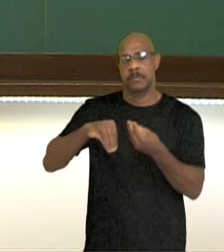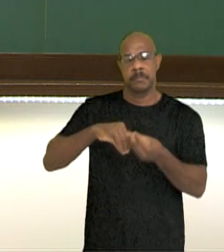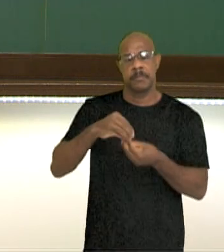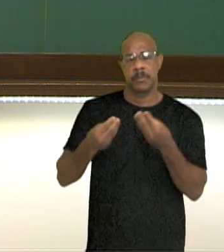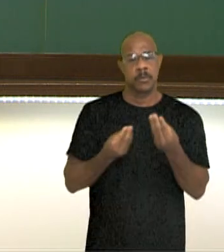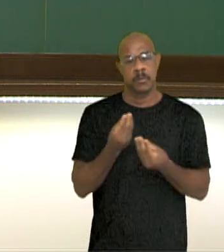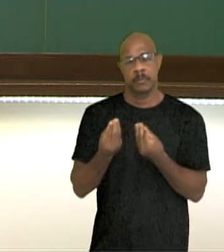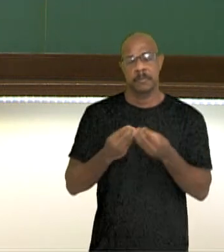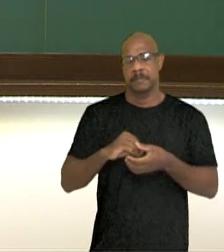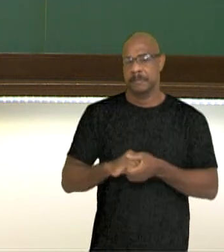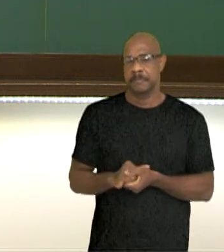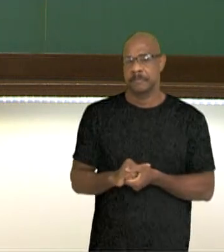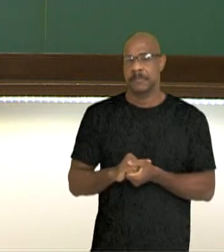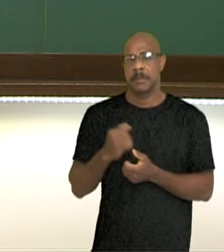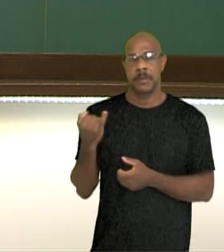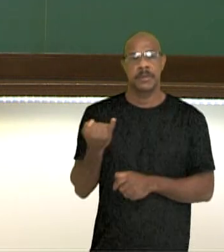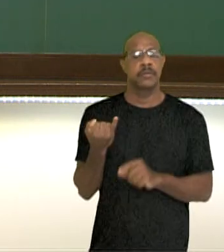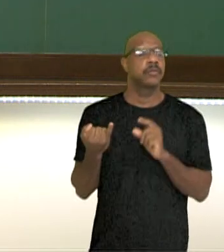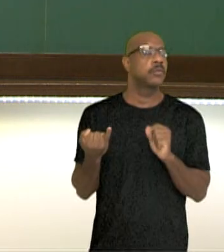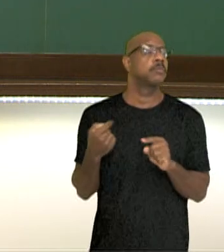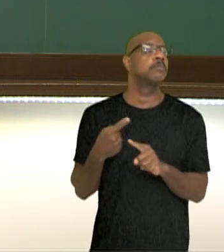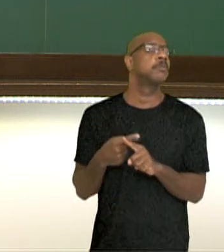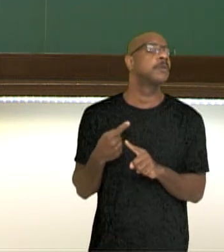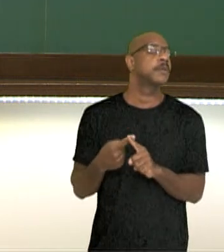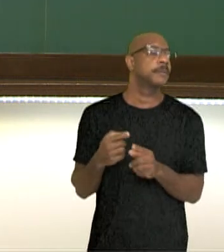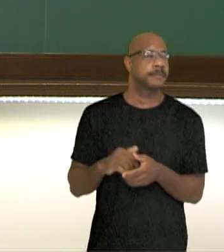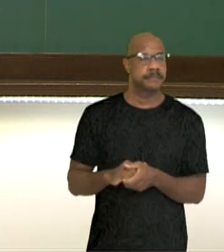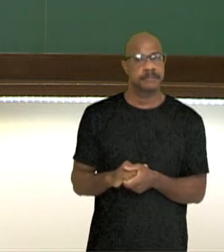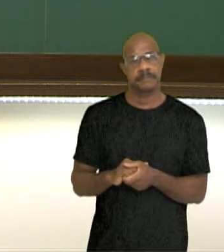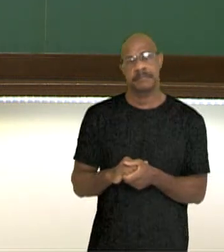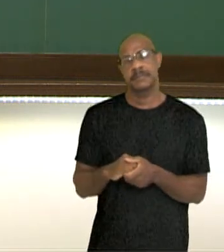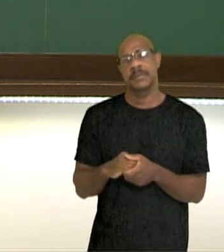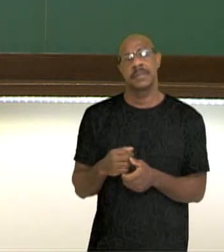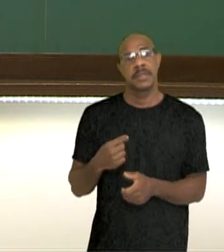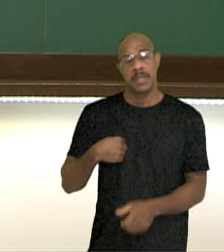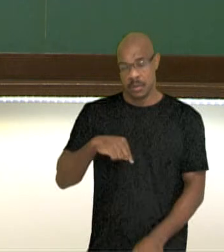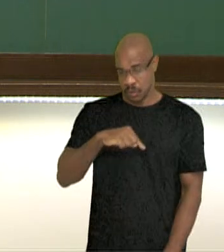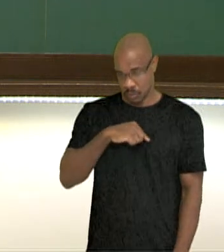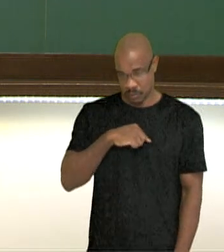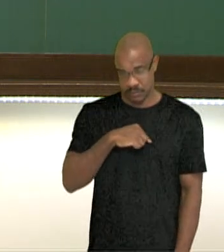substâncias. Importante porque, observe, à medida que nós